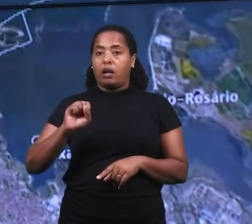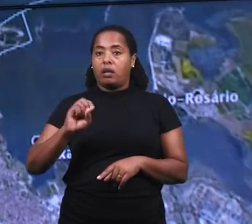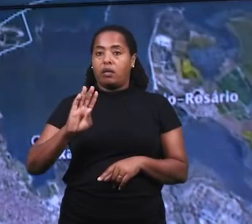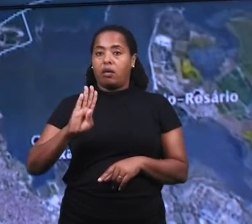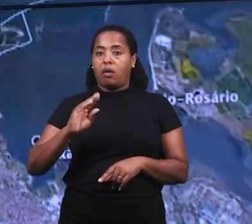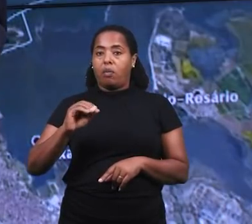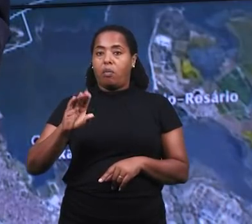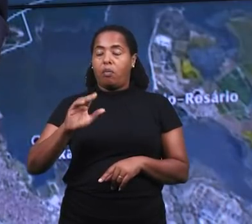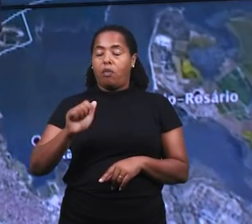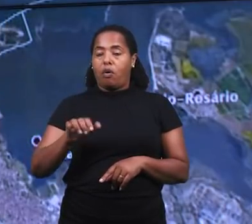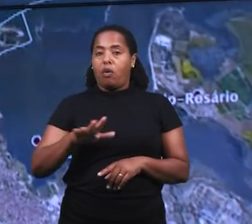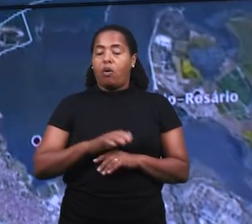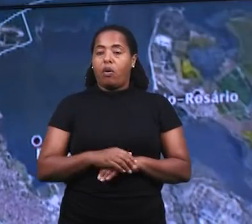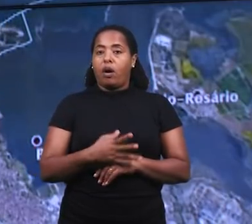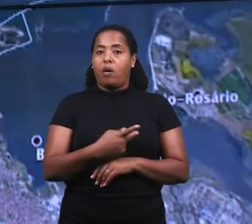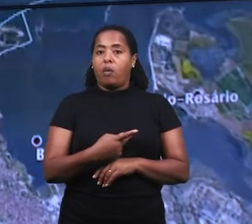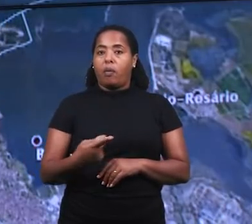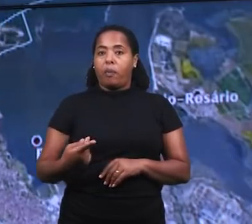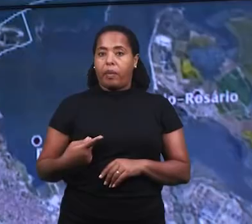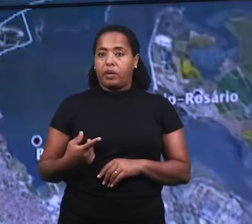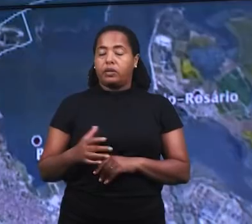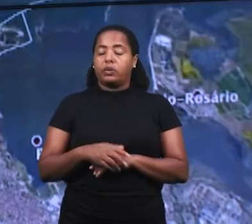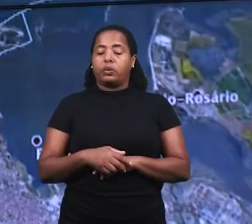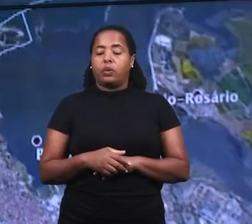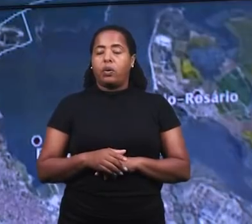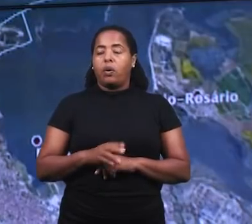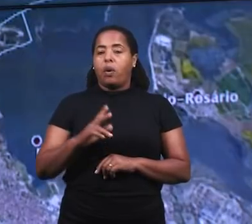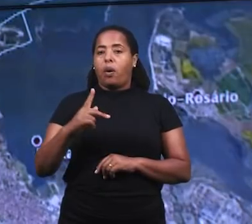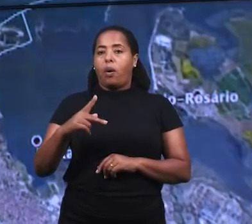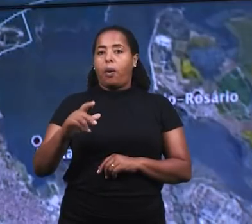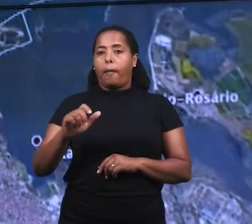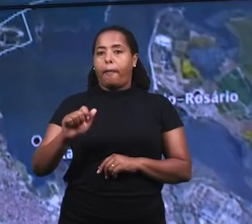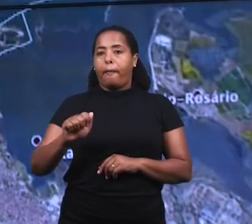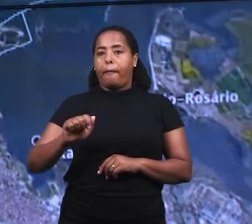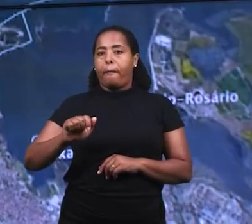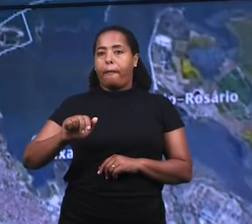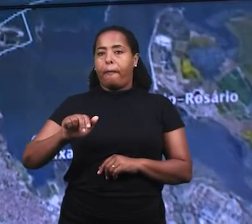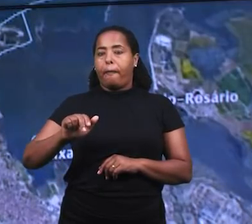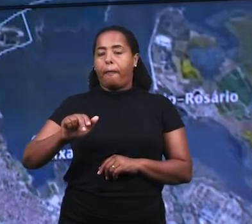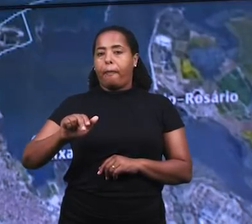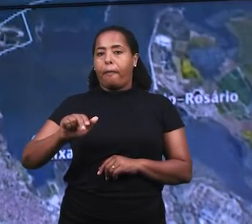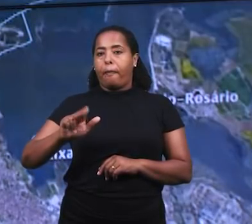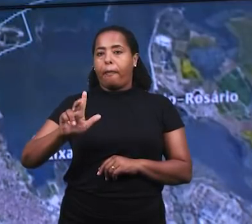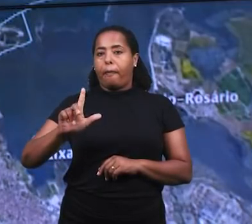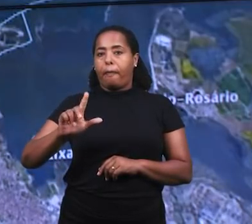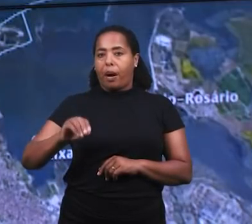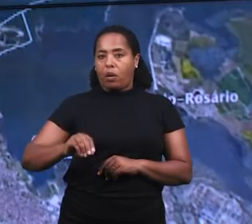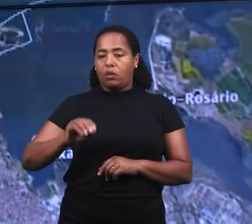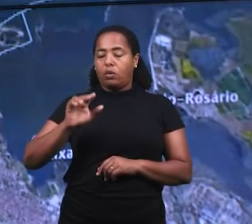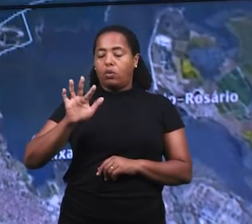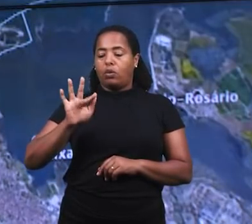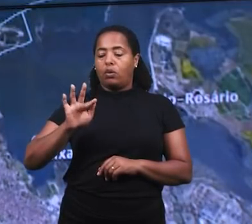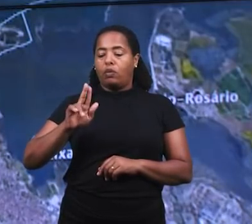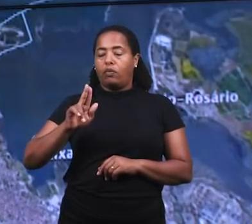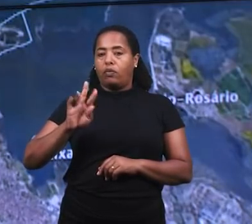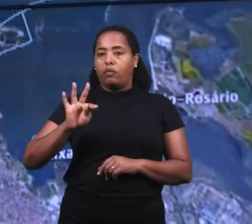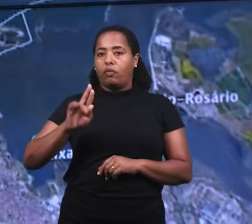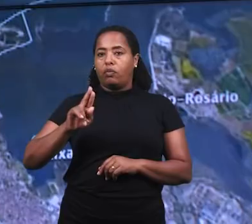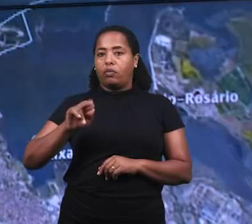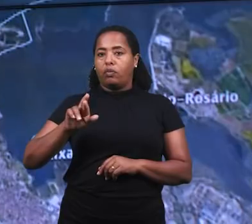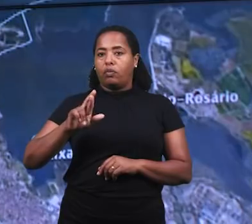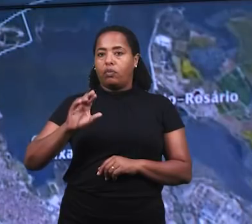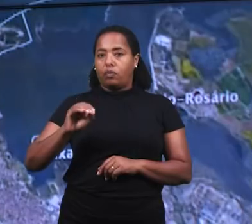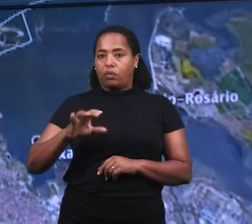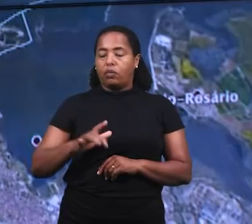também. A igreja em Lisboa, o pastor da igreja é o pastor Paulo Futuro, ele é